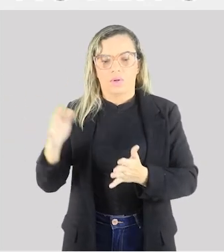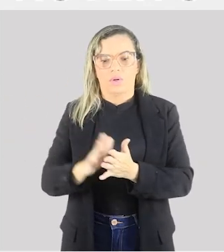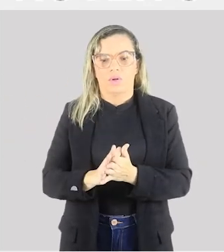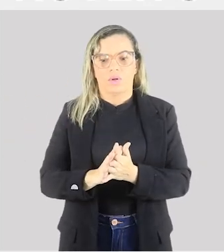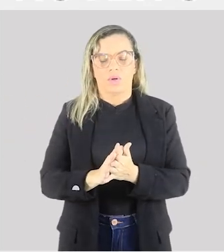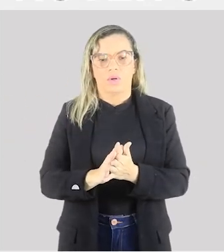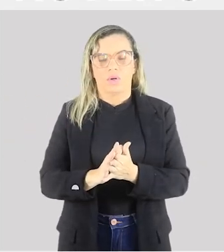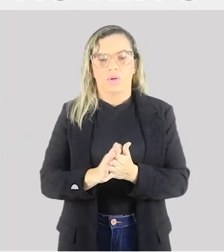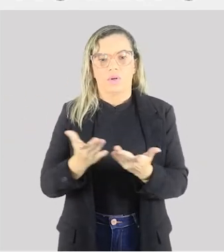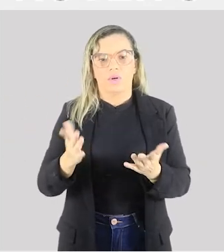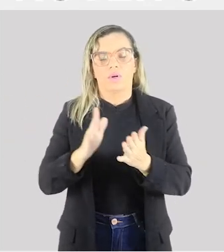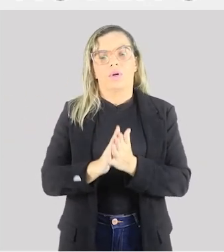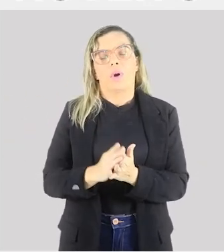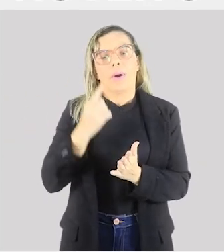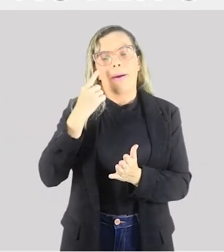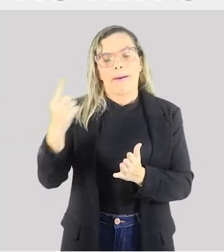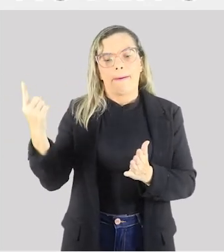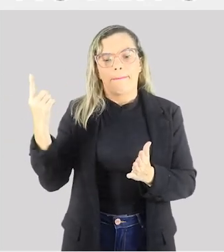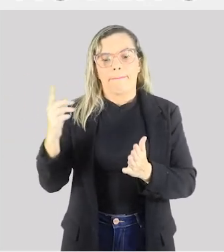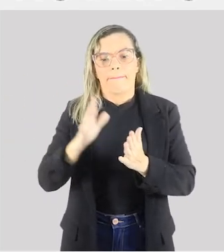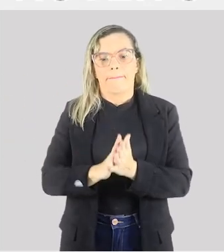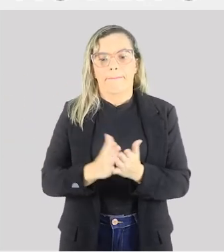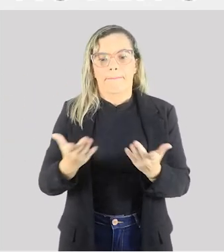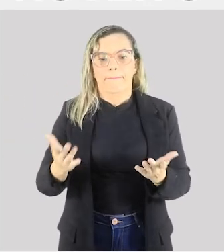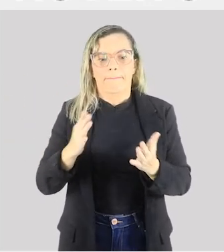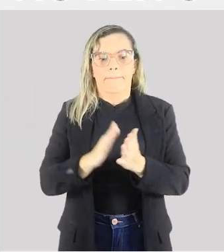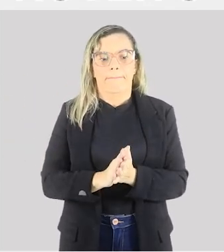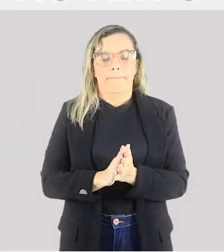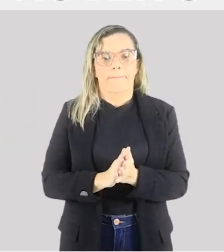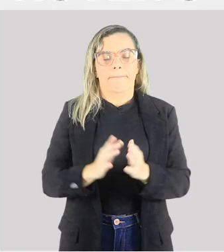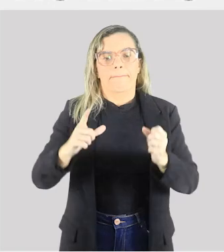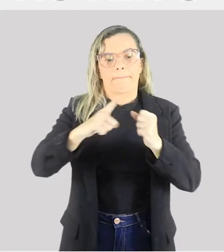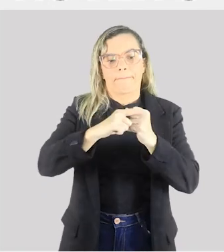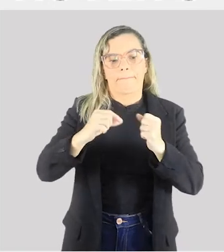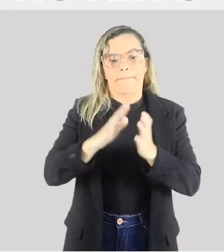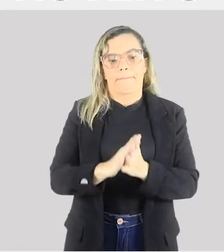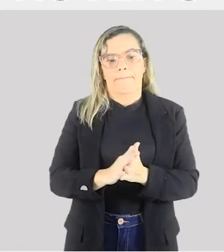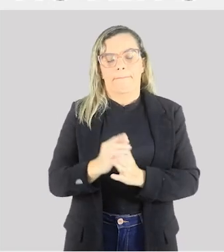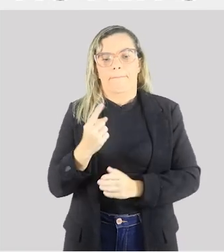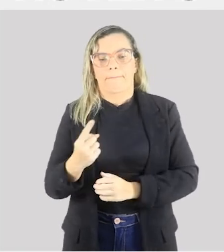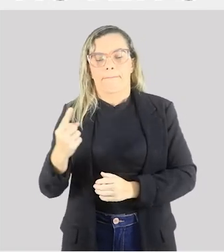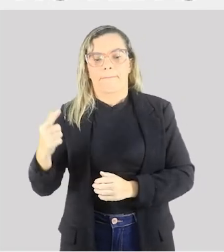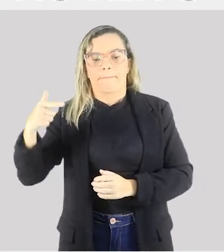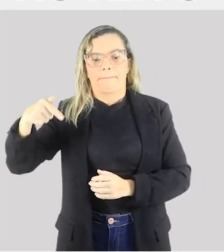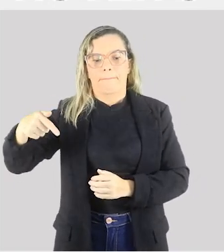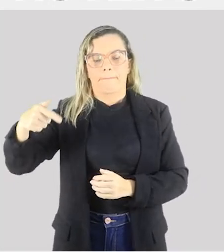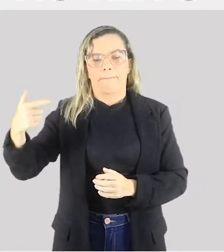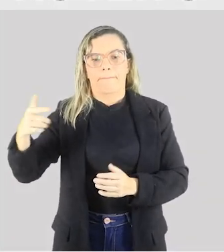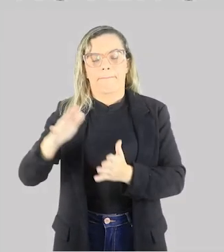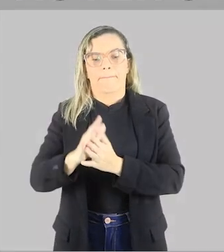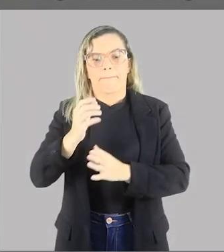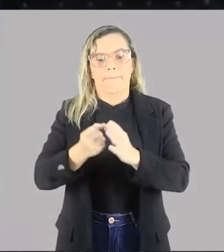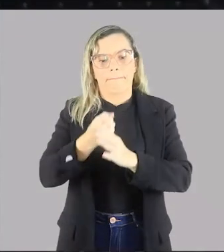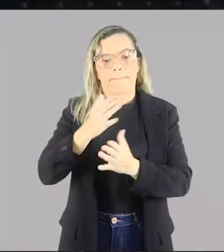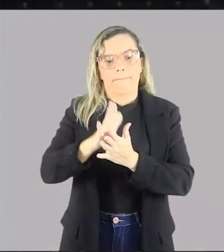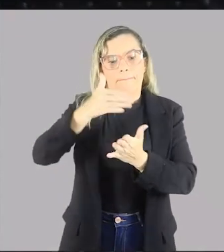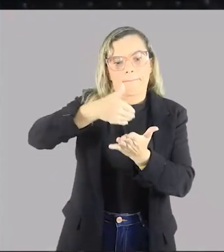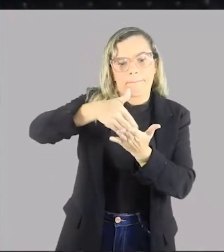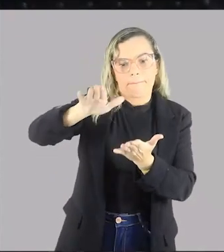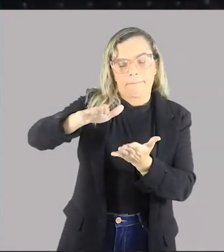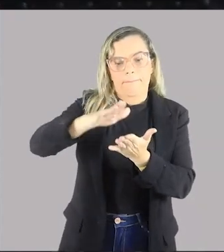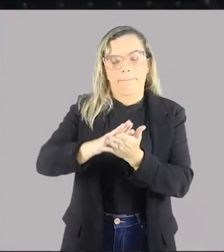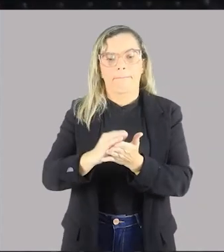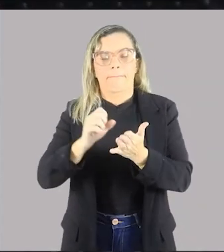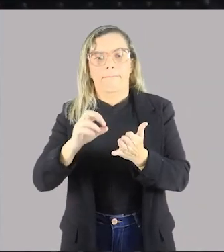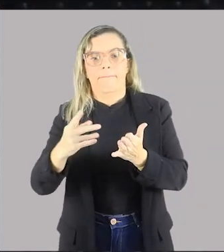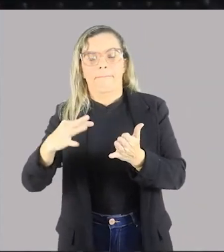é importante que a gente observe que no artigo 117 nós vamos ter penalidades de sanção, que geram a sanção da demissão, da